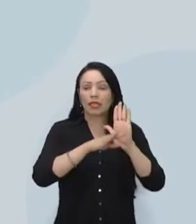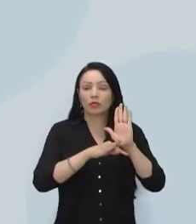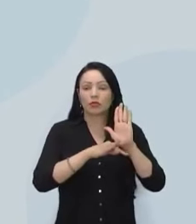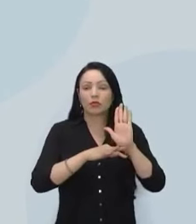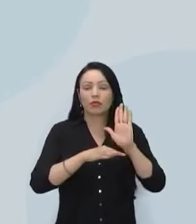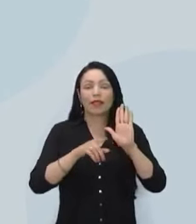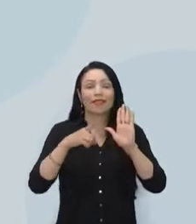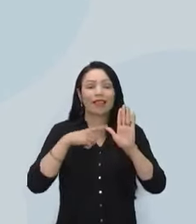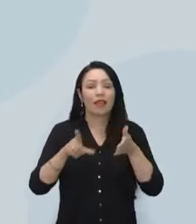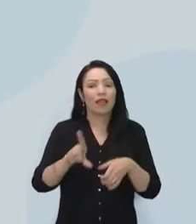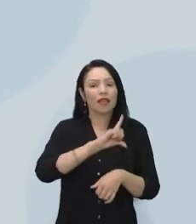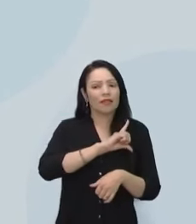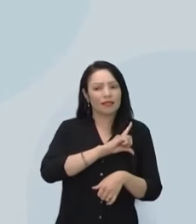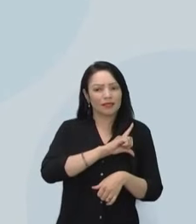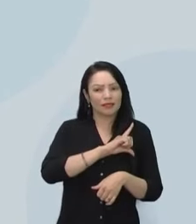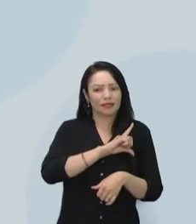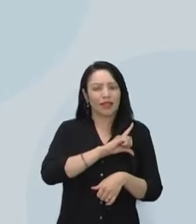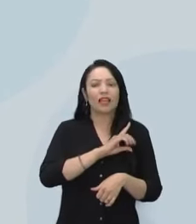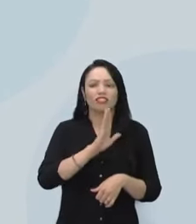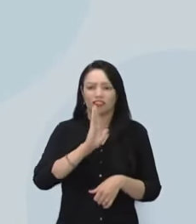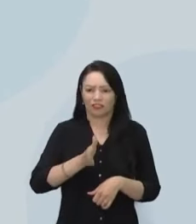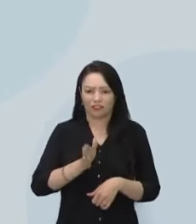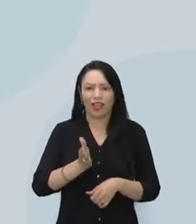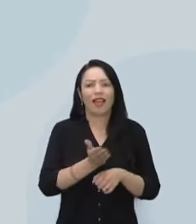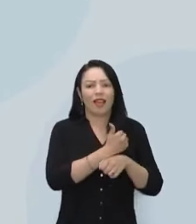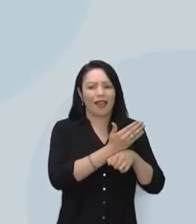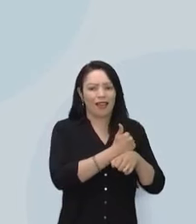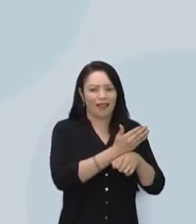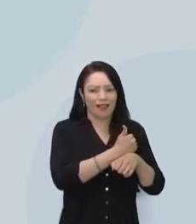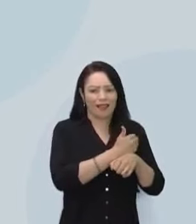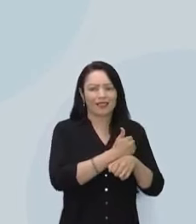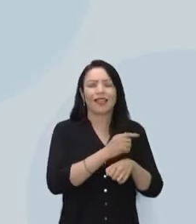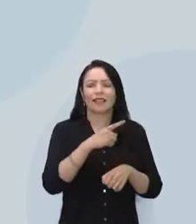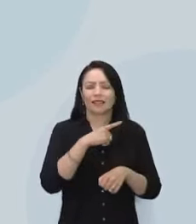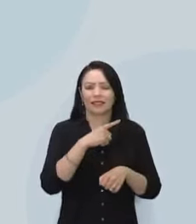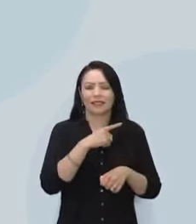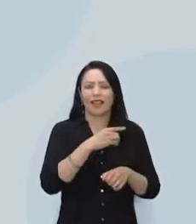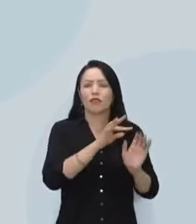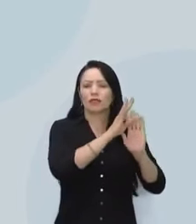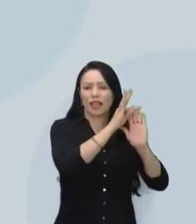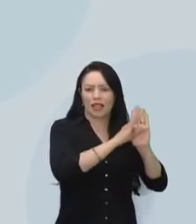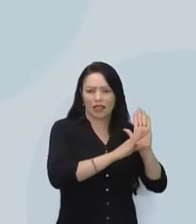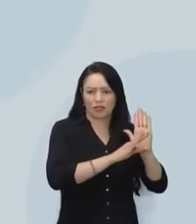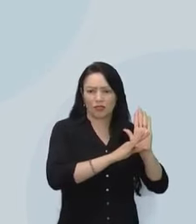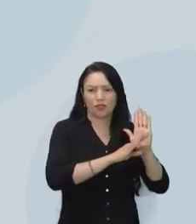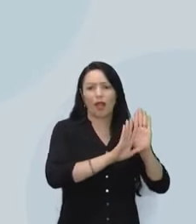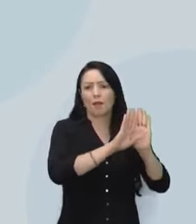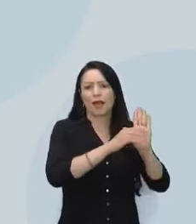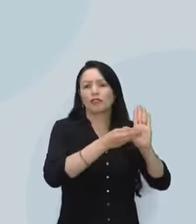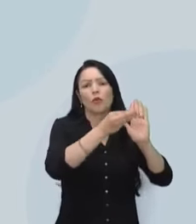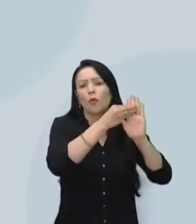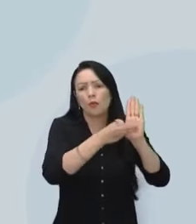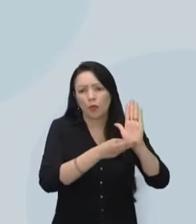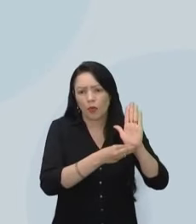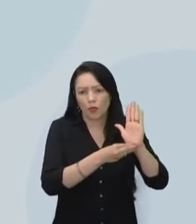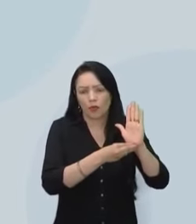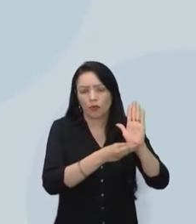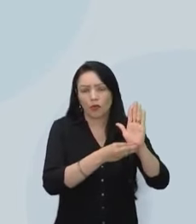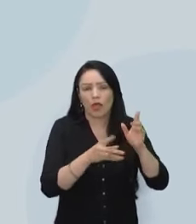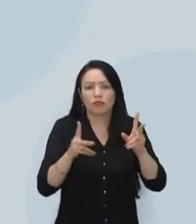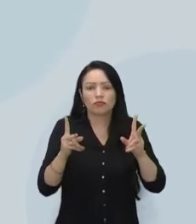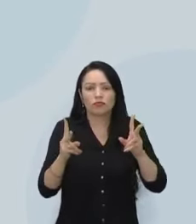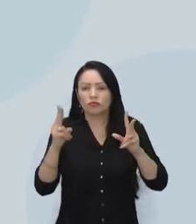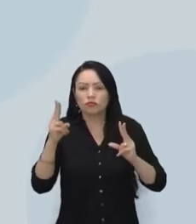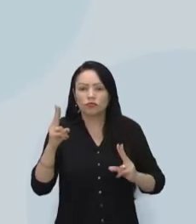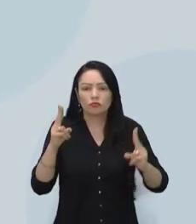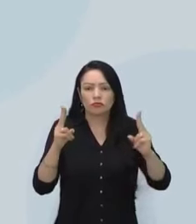alguma coisa antes, né? Ele não começa ali, já tem uma parte antes que foi retirada. Então, o autor selecionou um trecho do